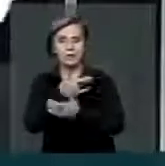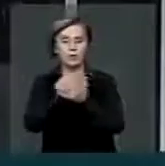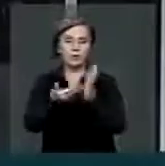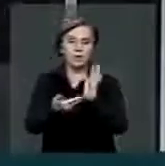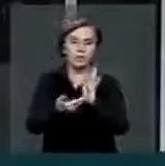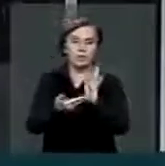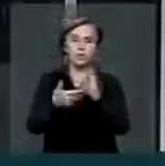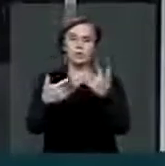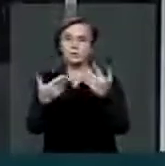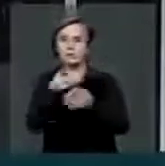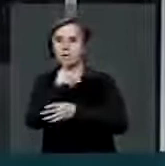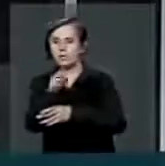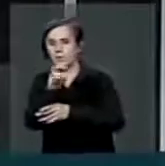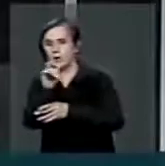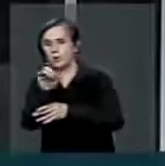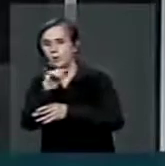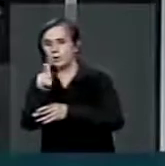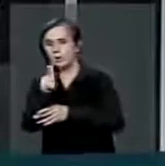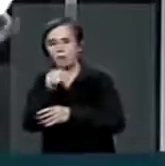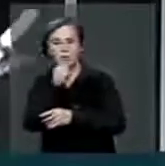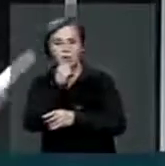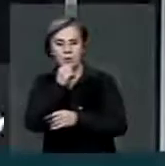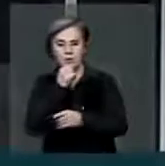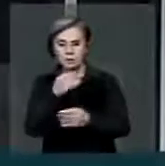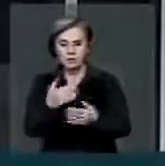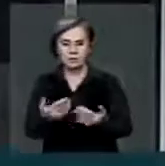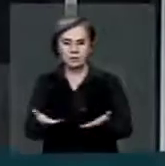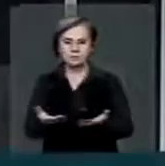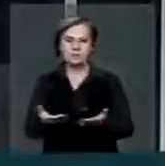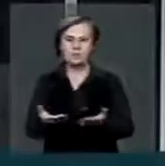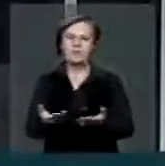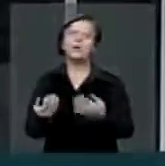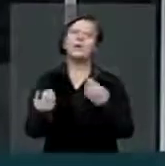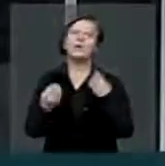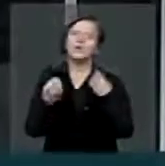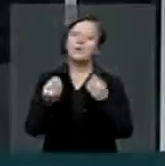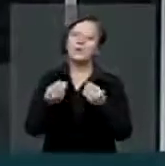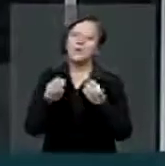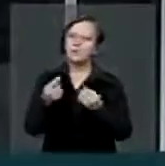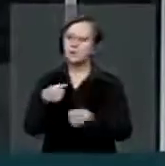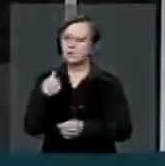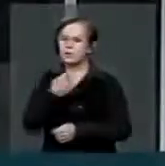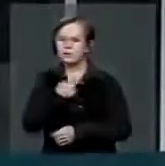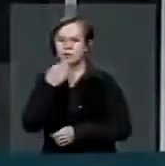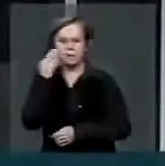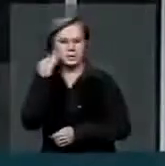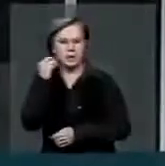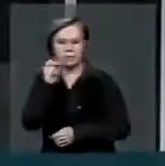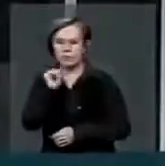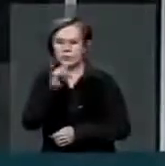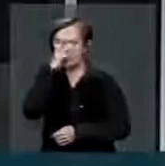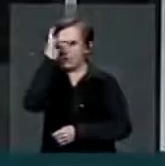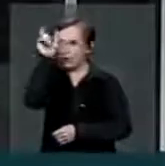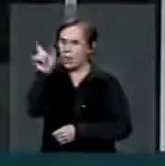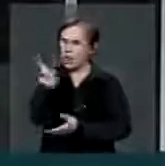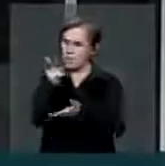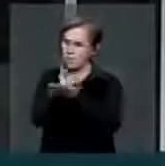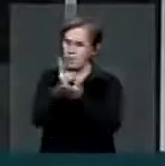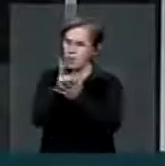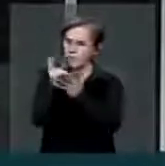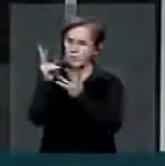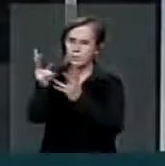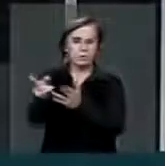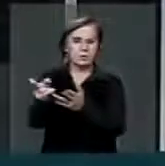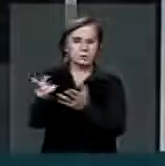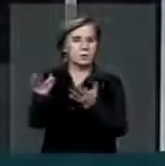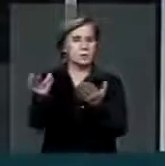dos portais da Câmara? E poderia alguém mais conservador dizer, mas como é que nós vamos saber se aquele cidadão é ele mesmo? Senhores,